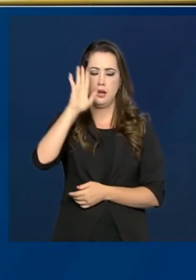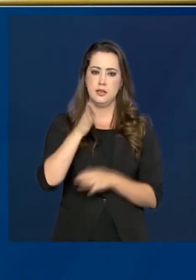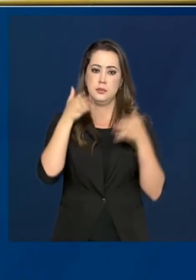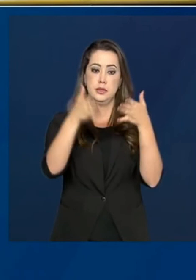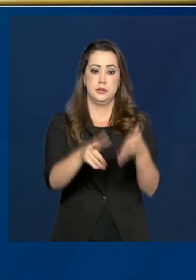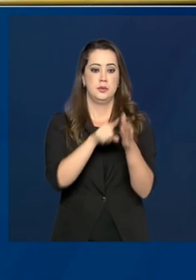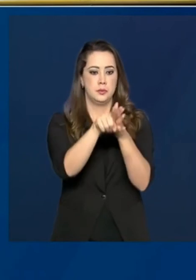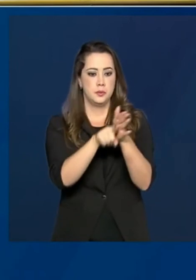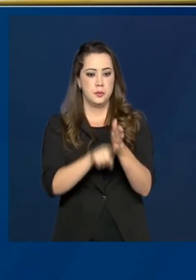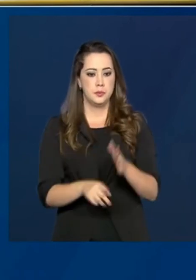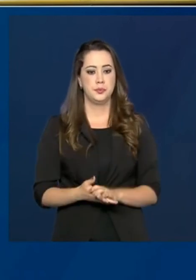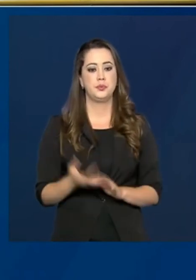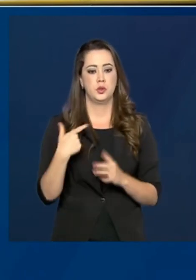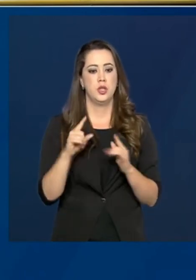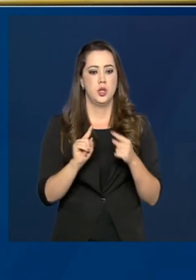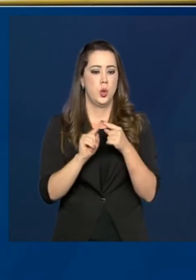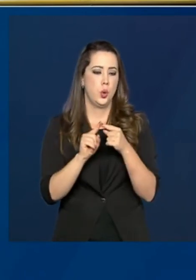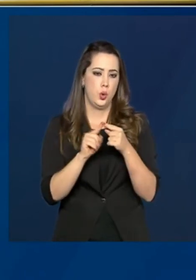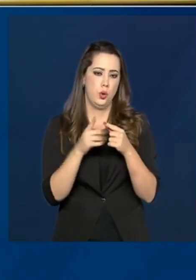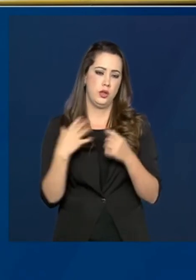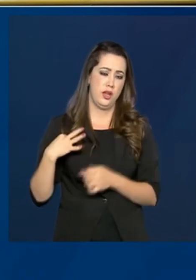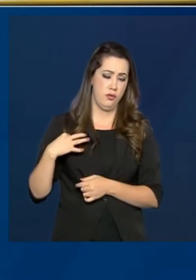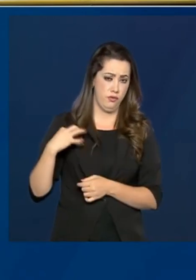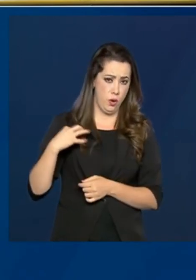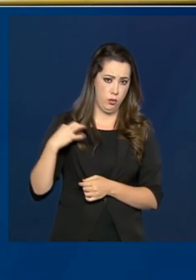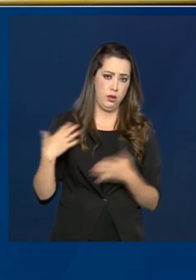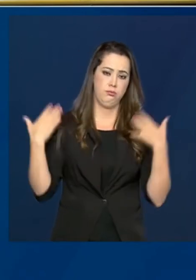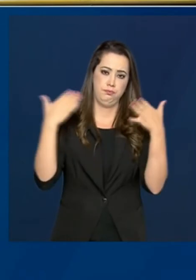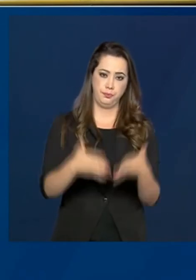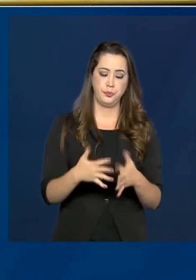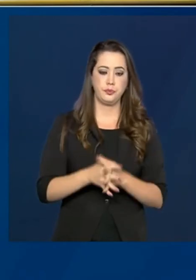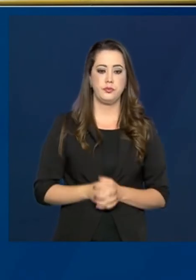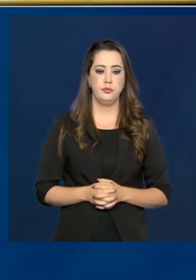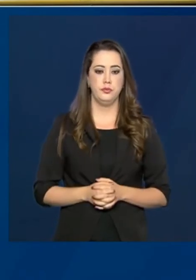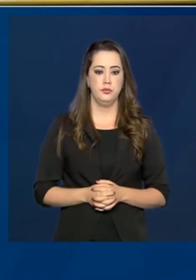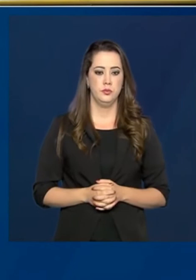participaram da pesquisa, que aceitaram voluntariamente participar. Pode passar.